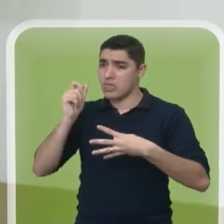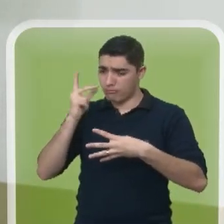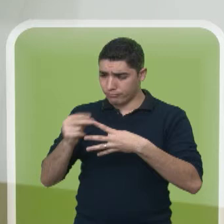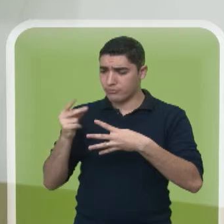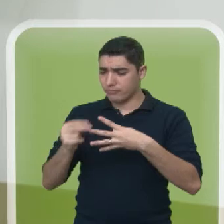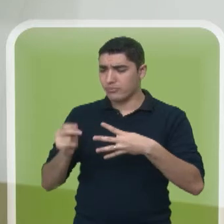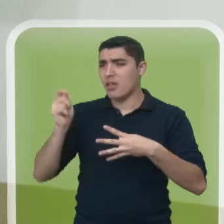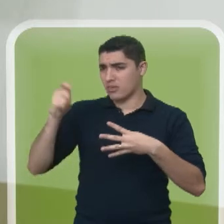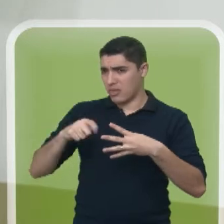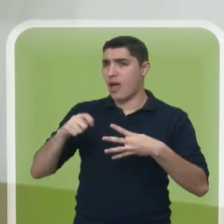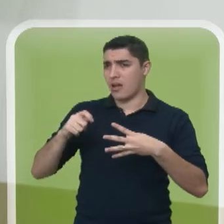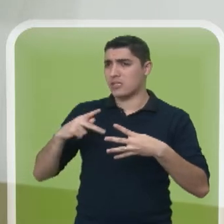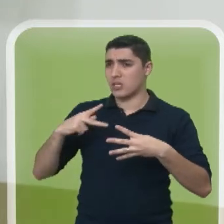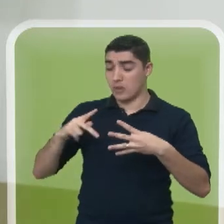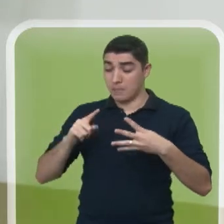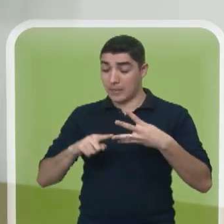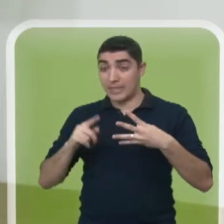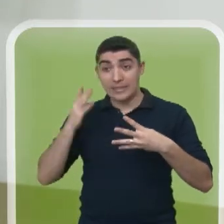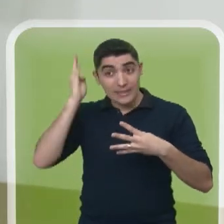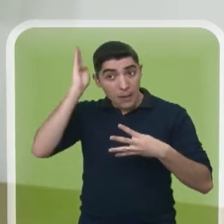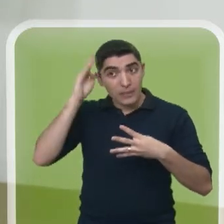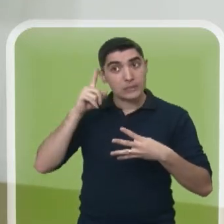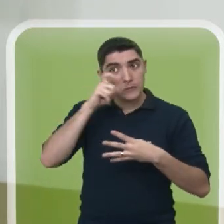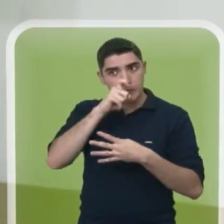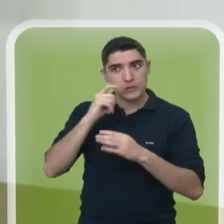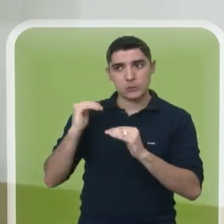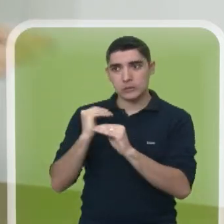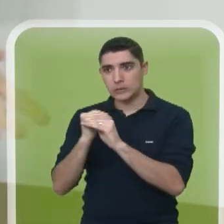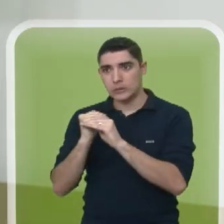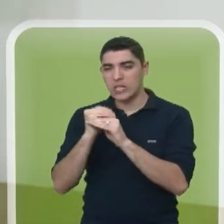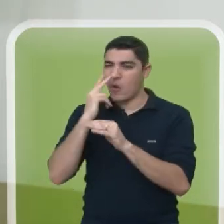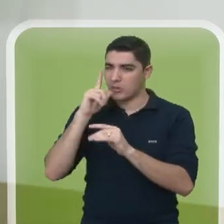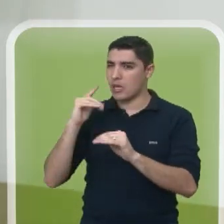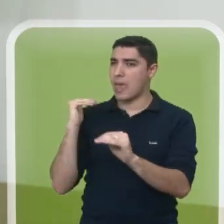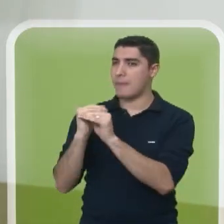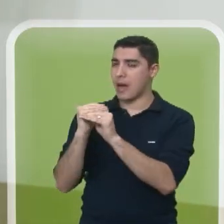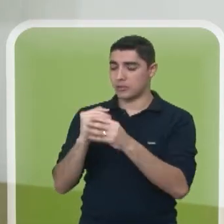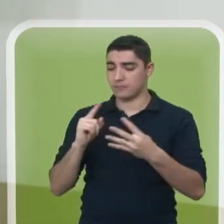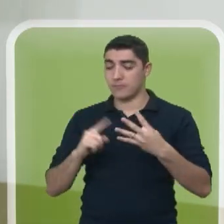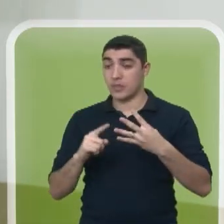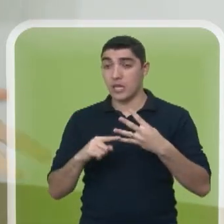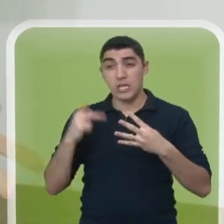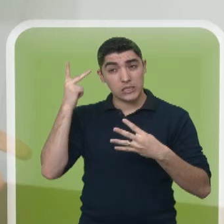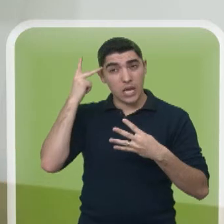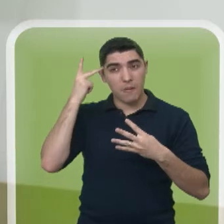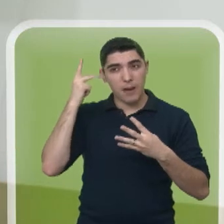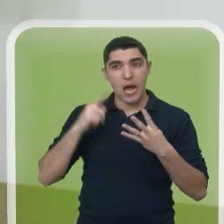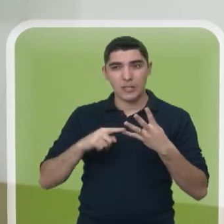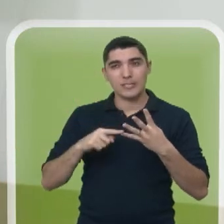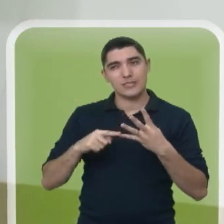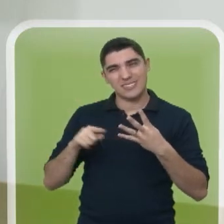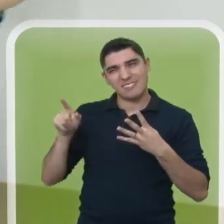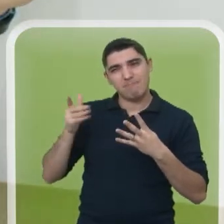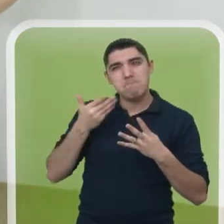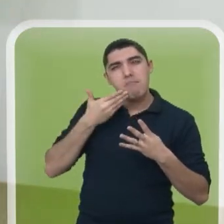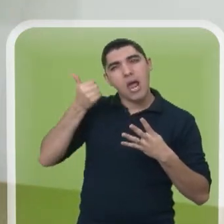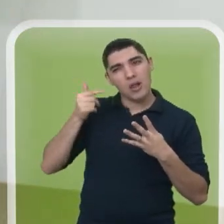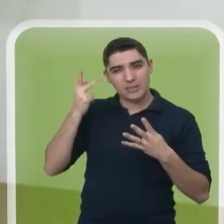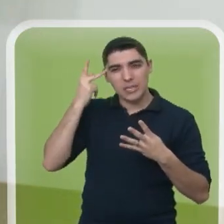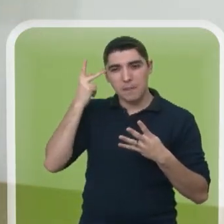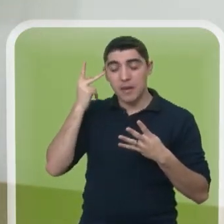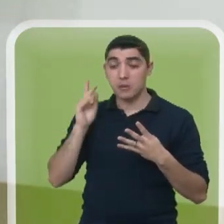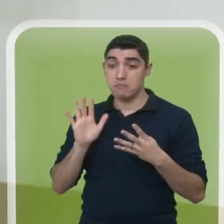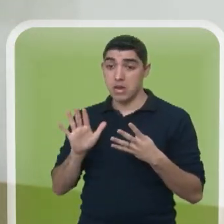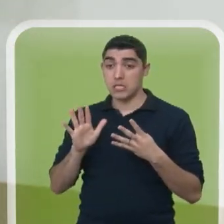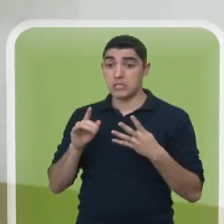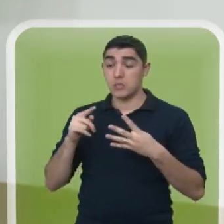tem condições de ganhar. Contra o Taubaté é mais parelho, acho que dá um empate. E contra o São Paulo aí tá mais para o São Paulo, né? Então o São José, como eu disse